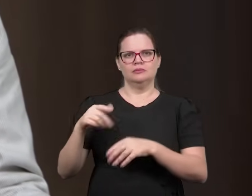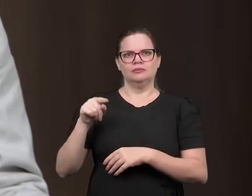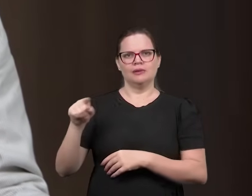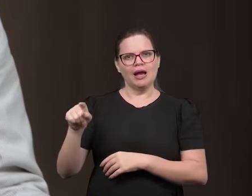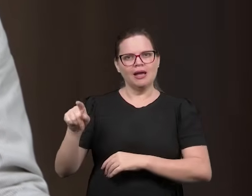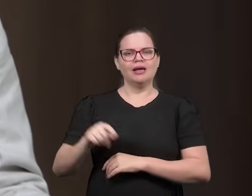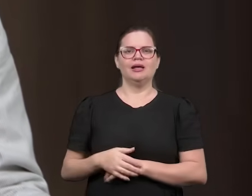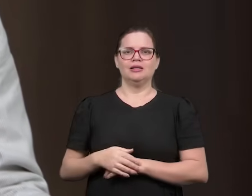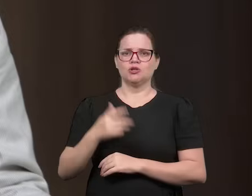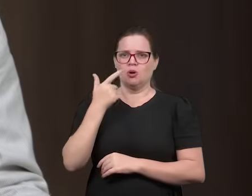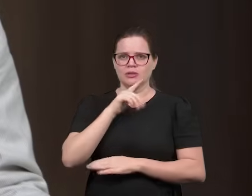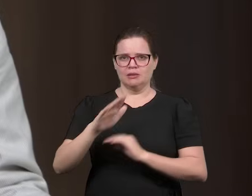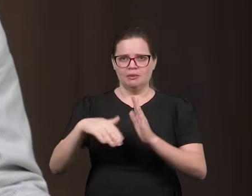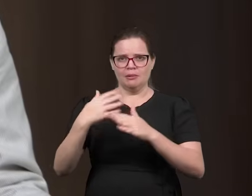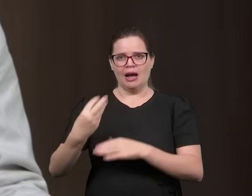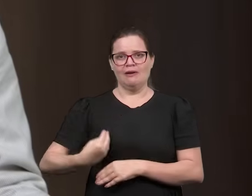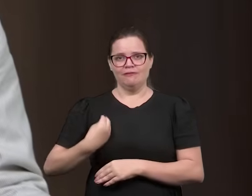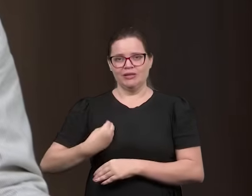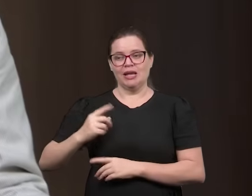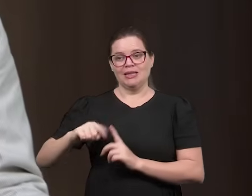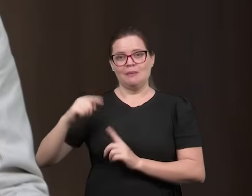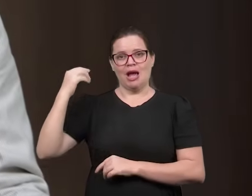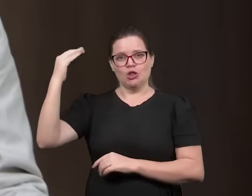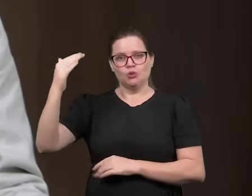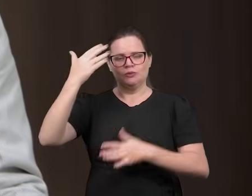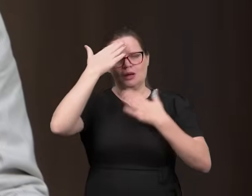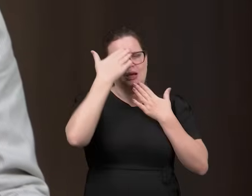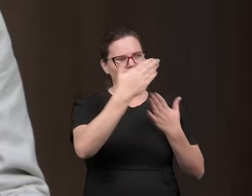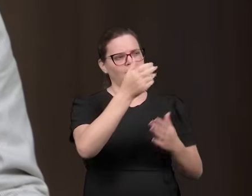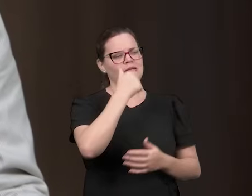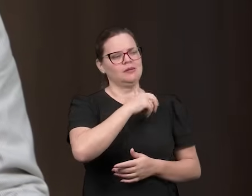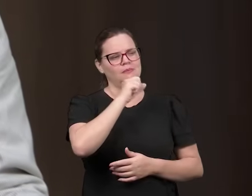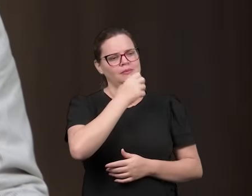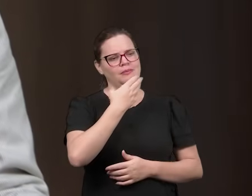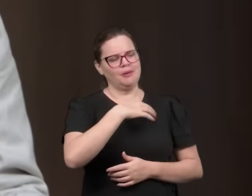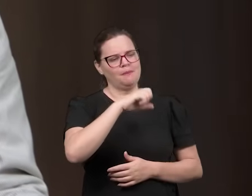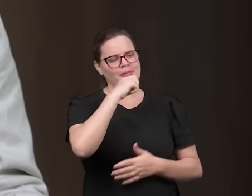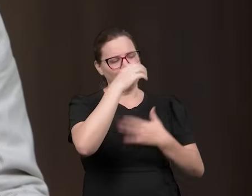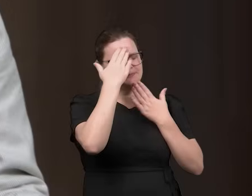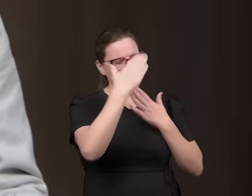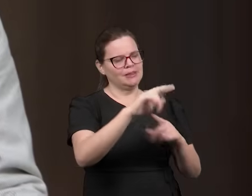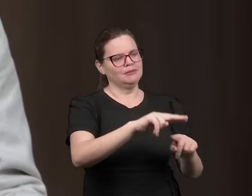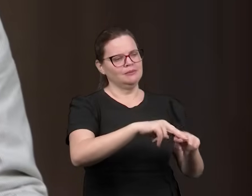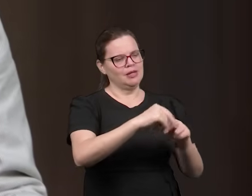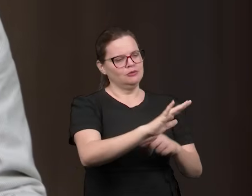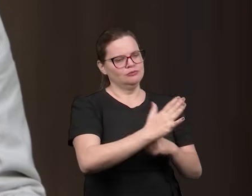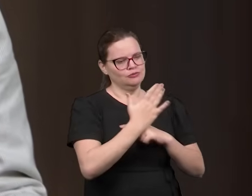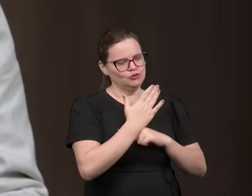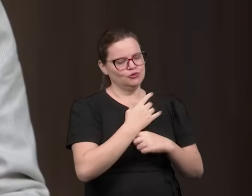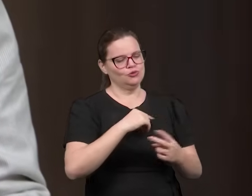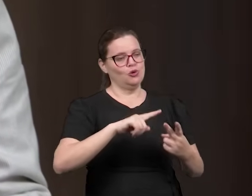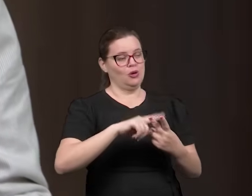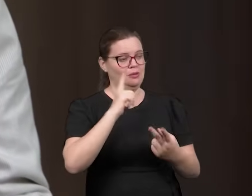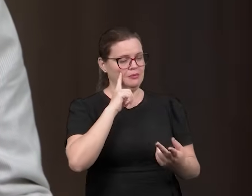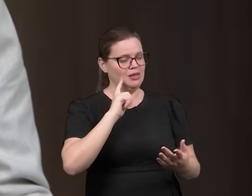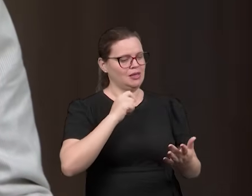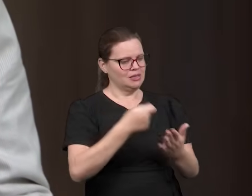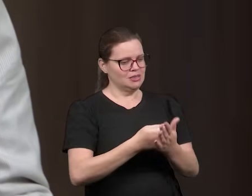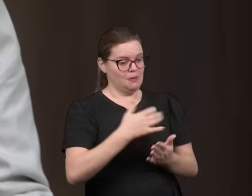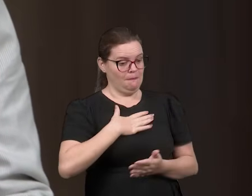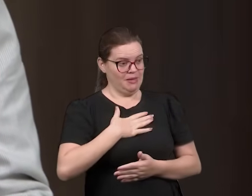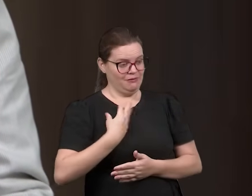aos pais. Eu não chegaria aqui ser meu pai, que deu suporte, que me ajudou nas decisões mais